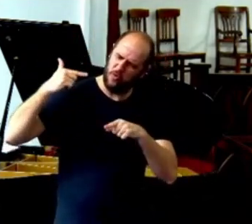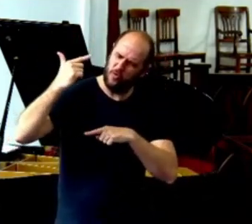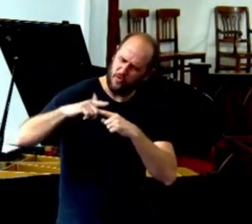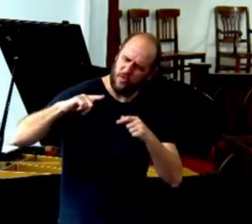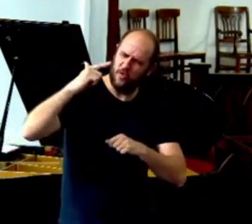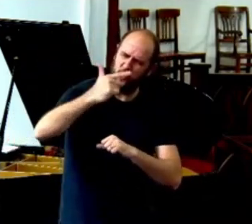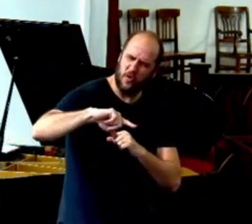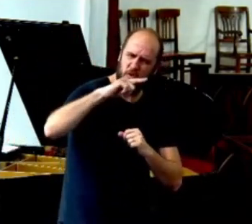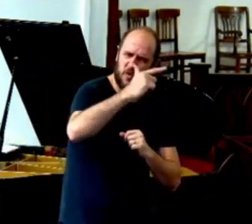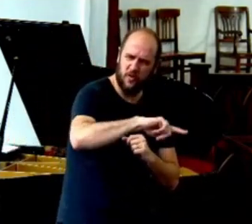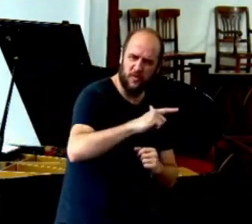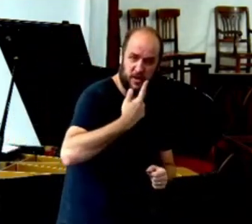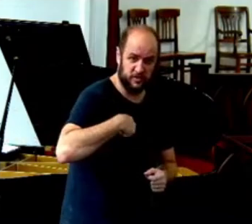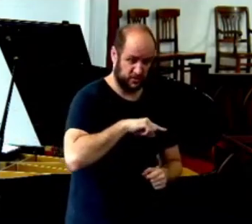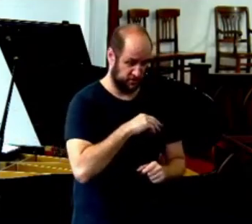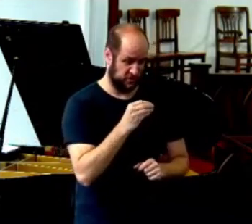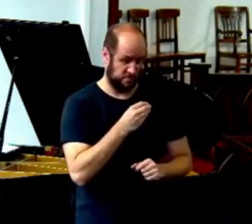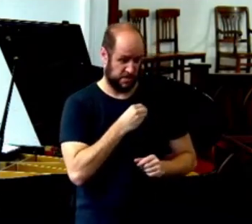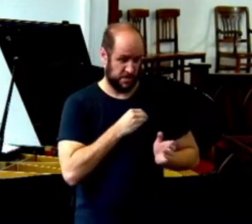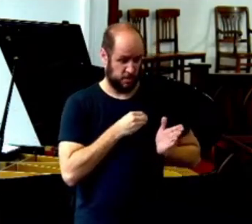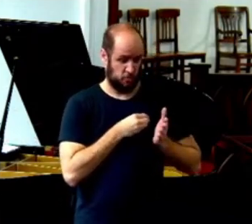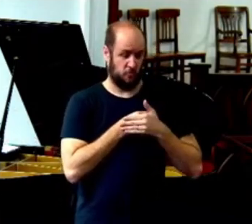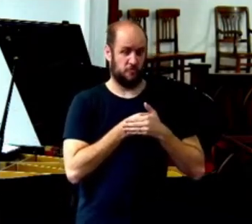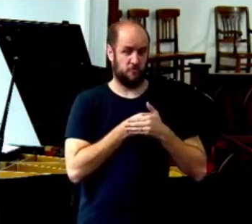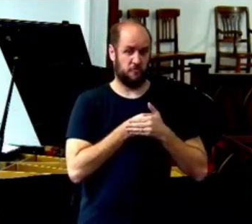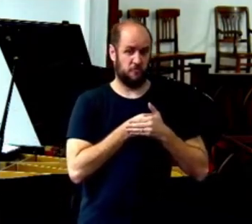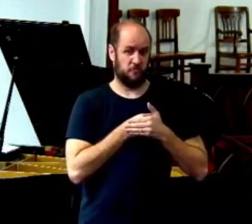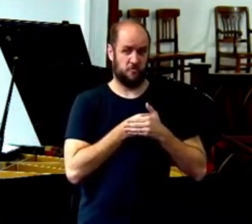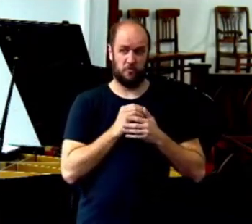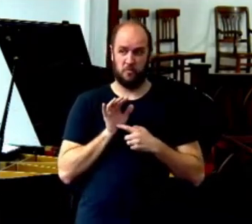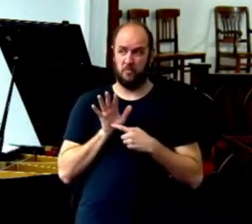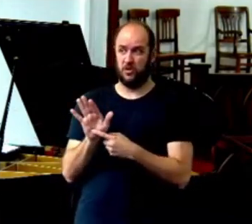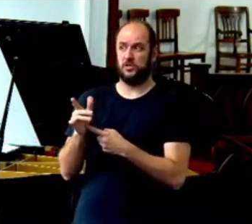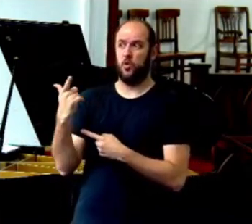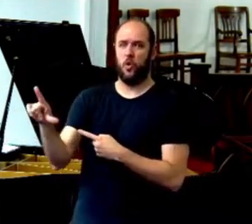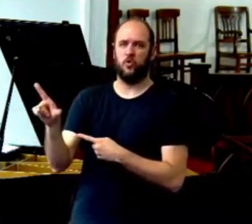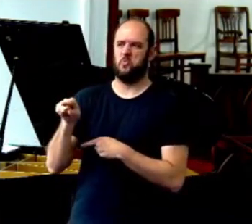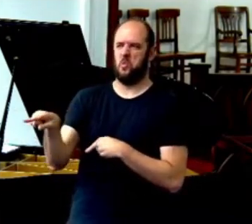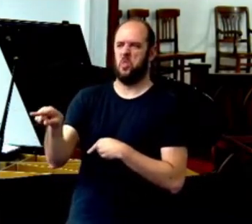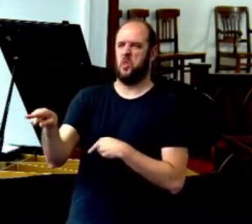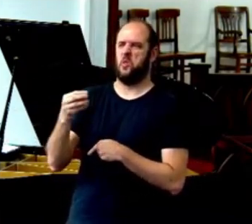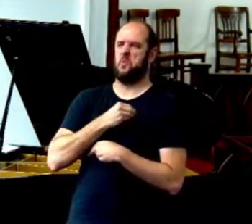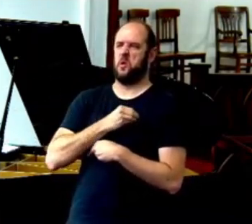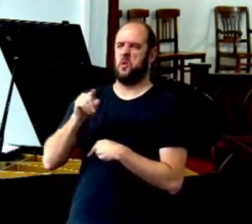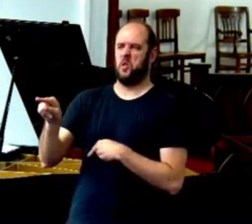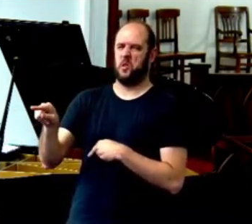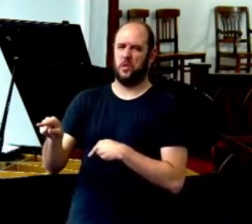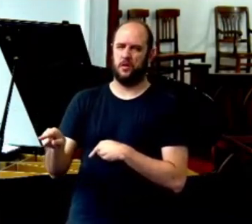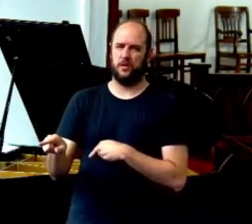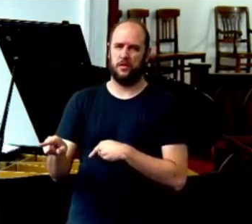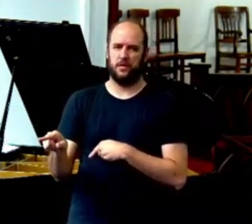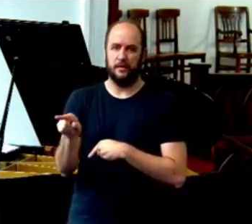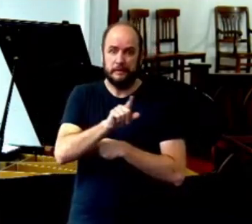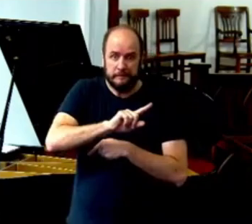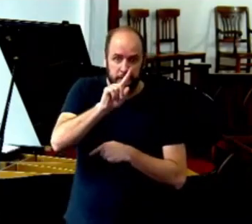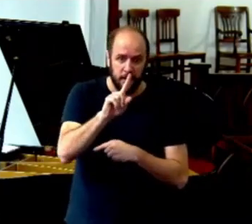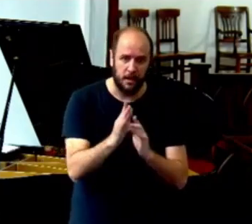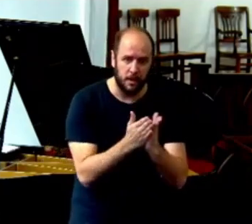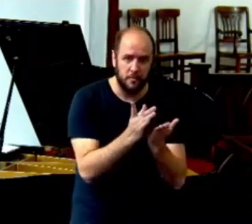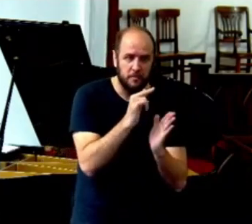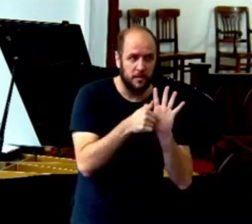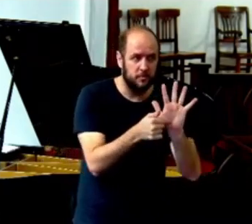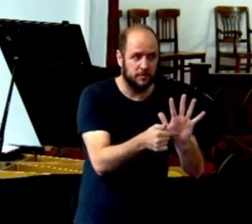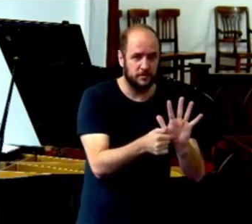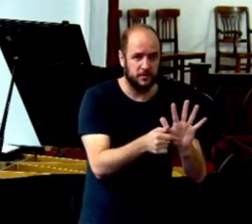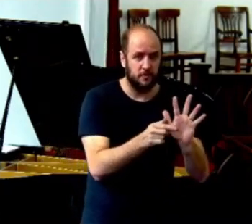hábeis em cobrir os nossos defeitos e apontar os defeitos do outro. E o texto nos ensina, olhe para o seu coração.